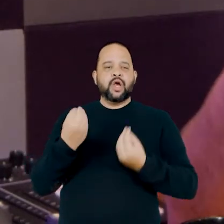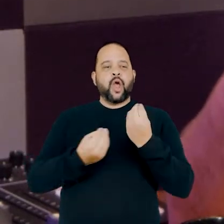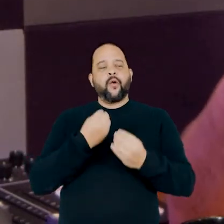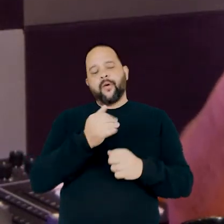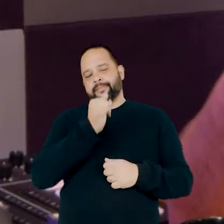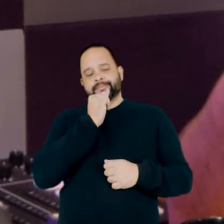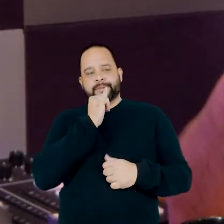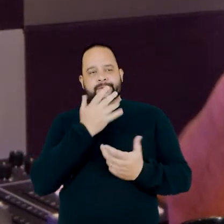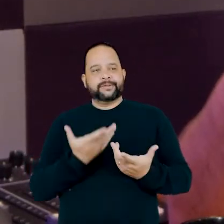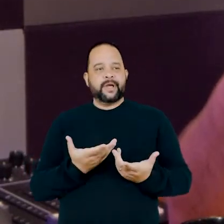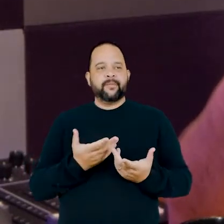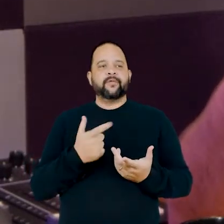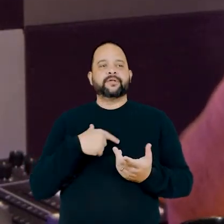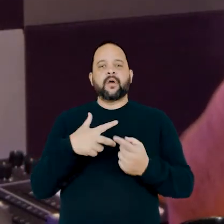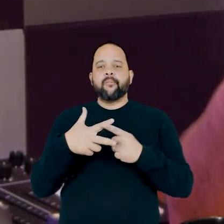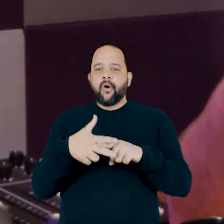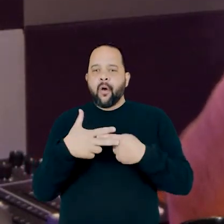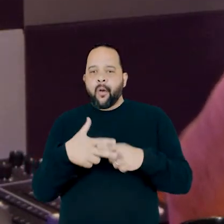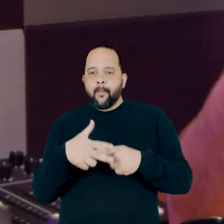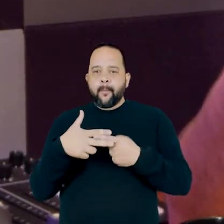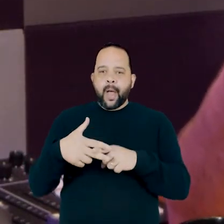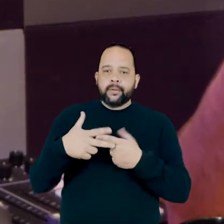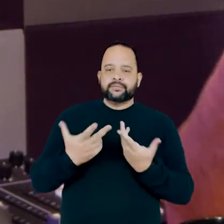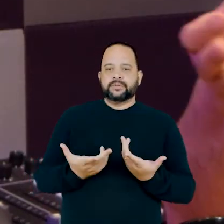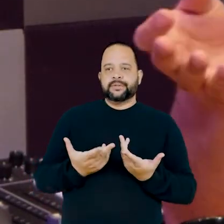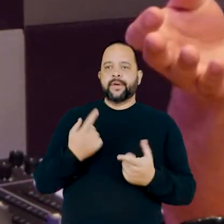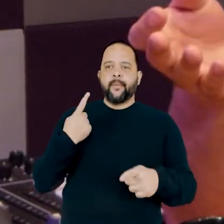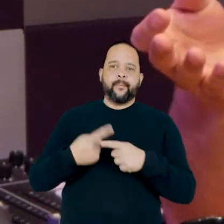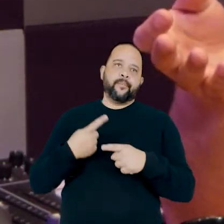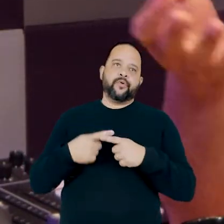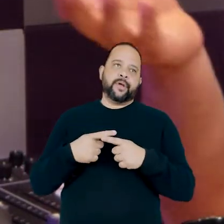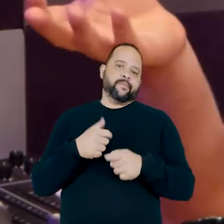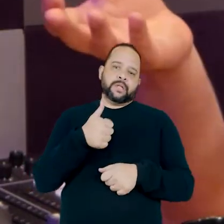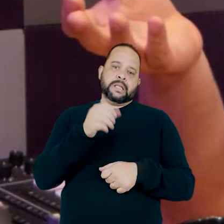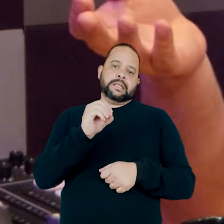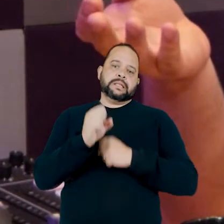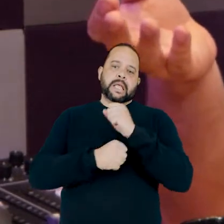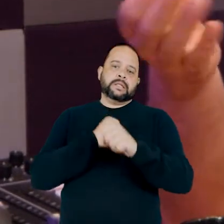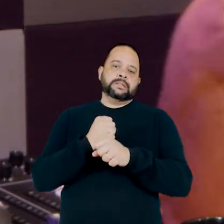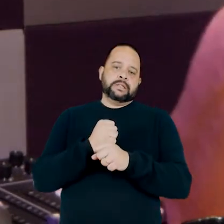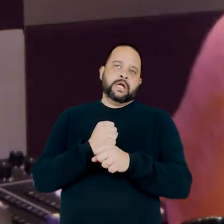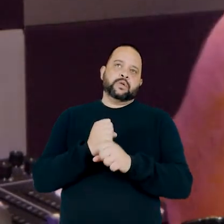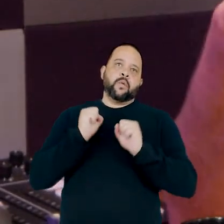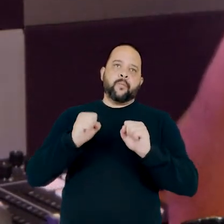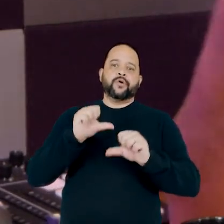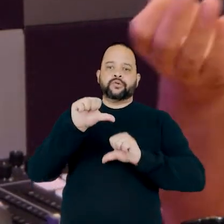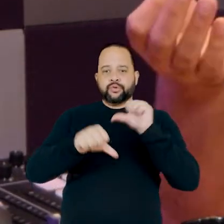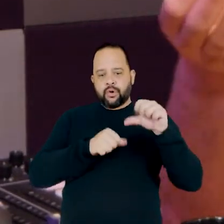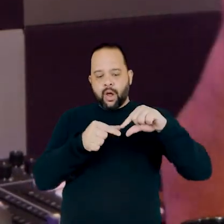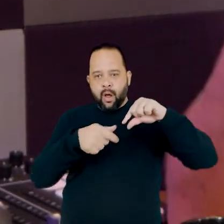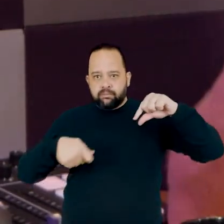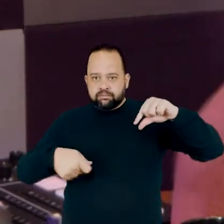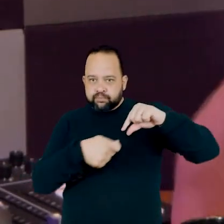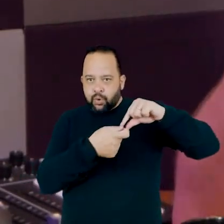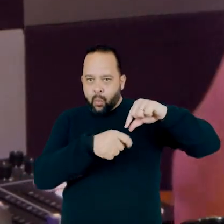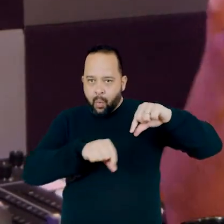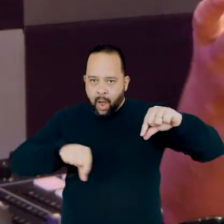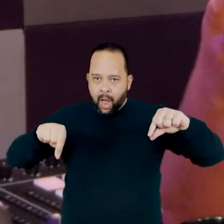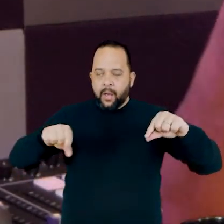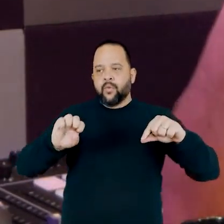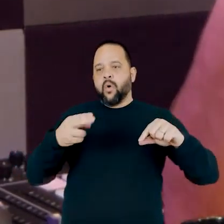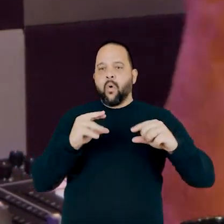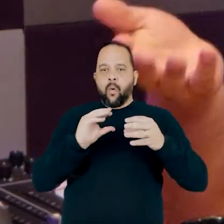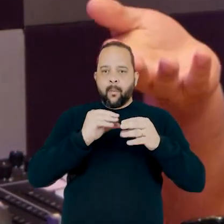é, por exemplo, manutenção disso? Porque daqui, sei lá, 10 anos, eu posso precisar trocar um cabo, trocar uma peça, alguma coisa que